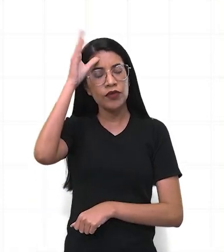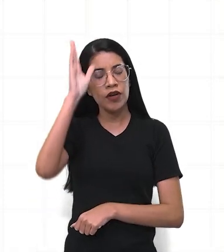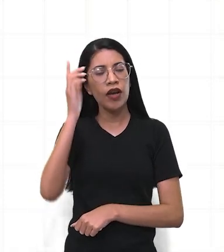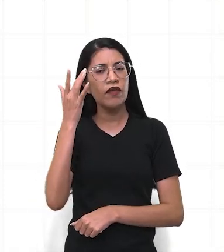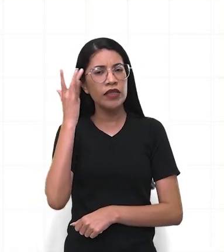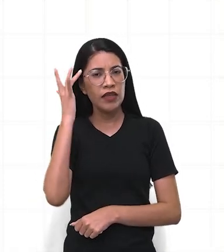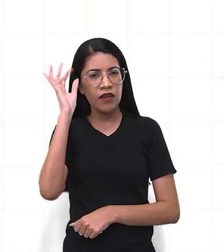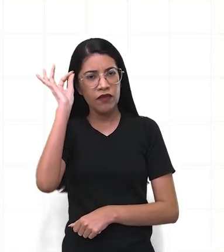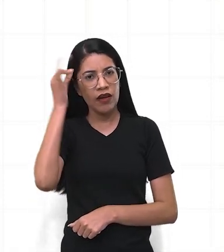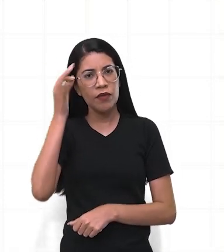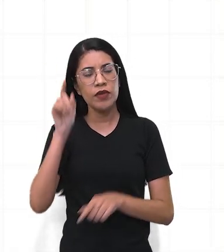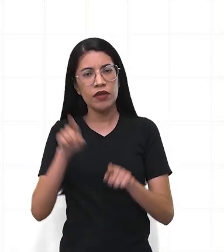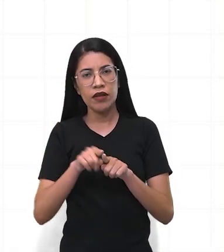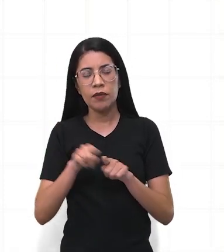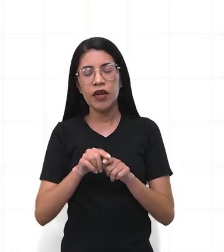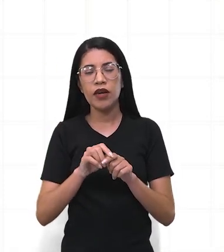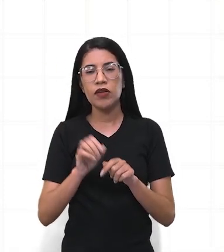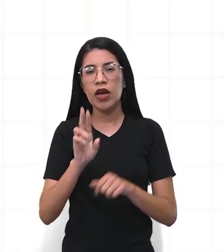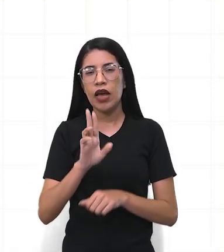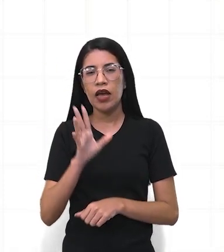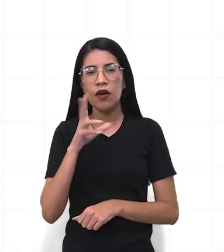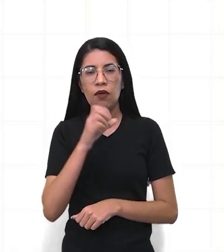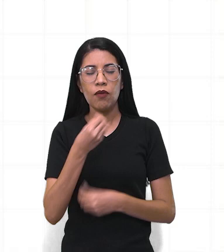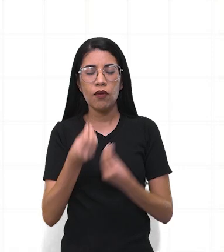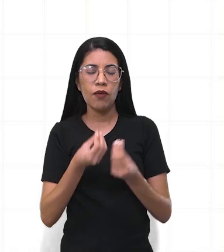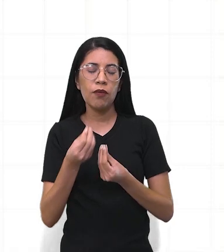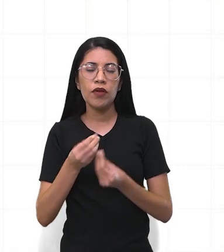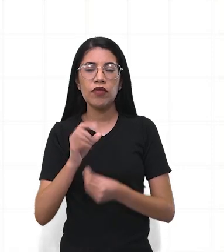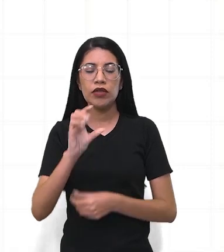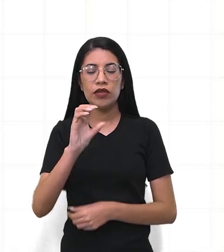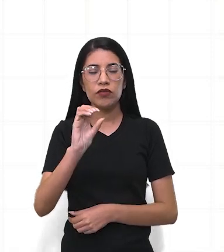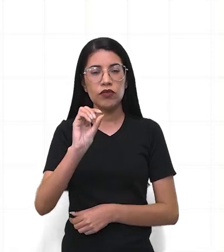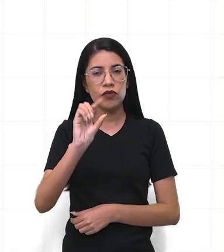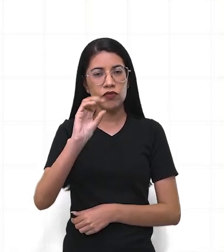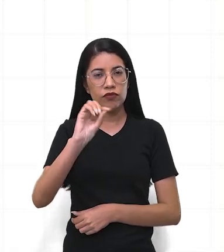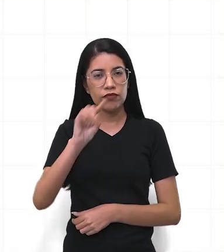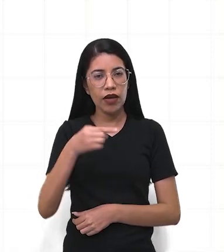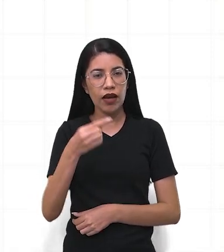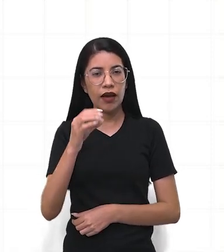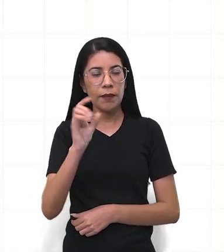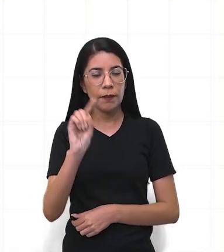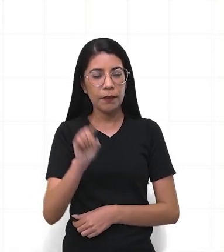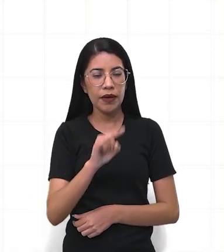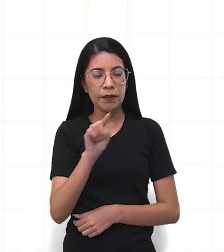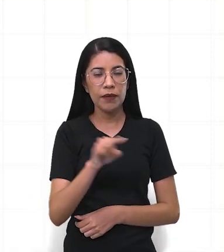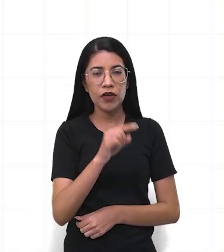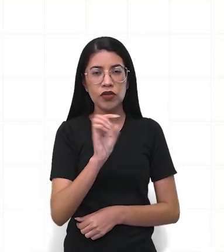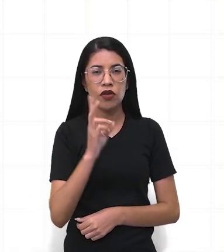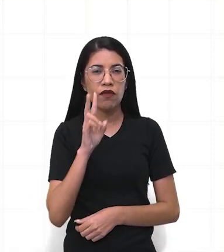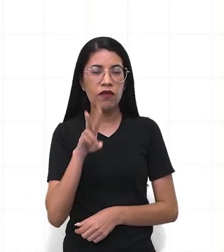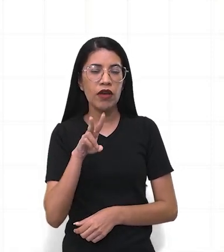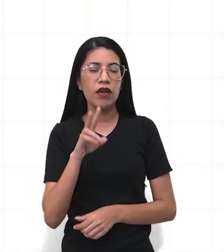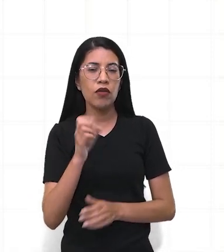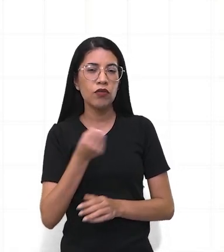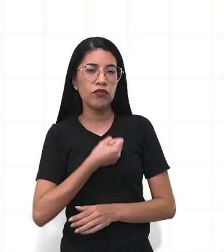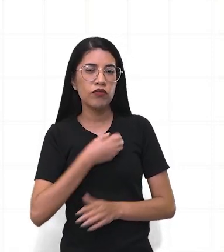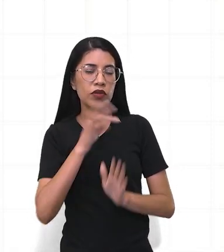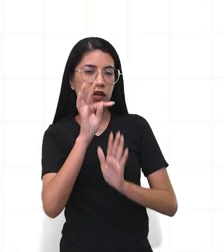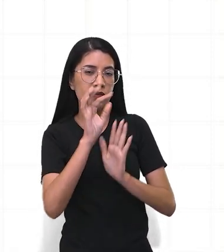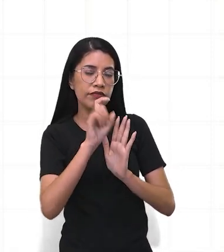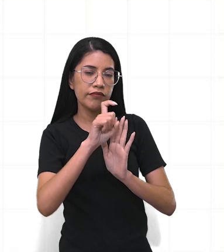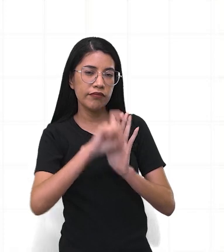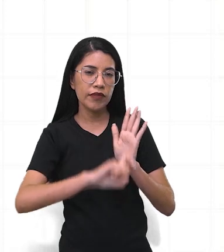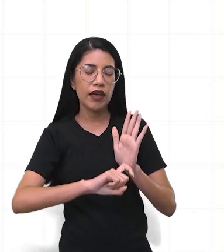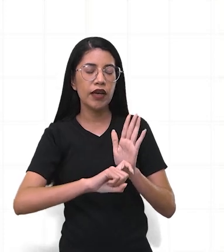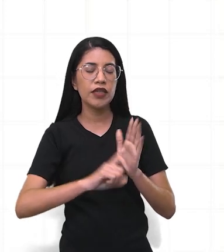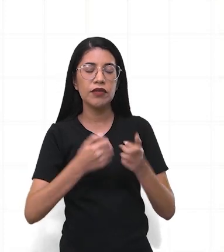e aí você já vai deslocar a vírgula para a esquerda, só olhando para a taxa, tá? Sem precisar estar transformando em